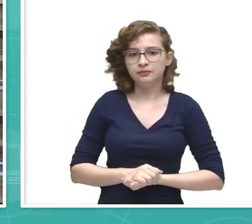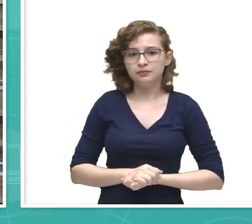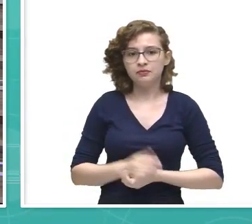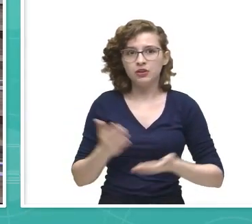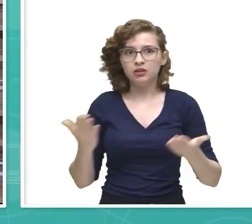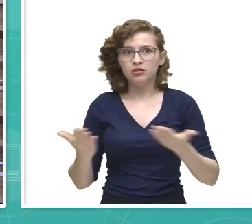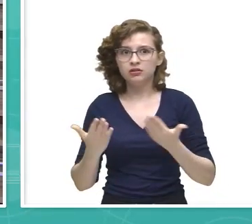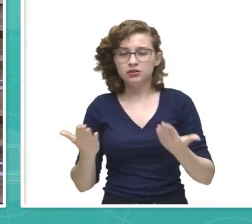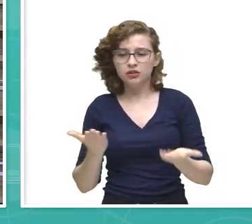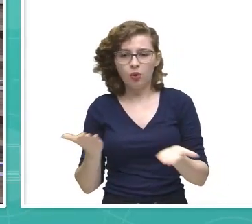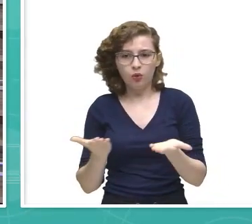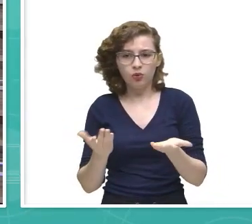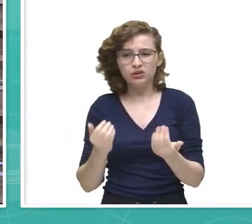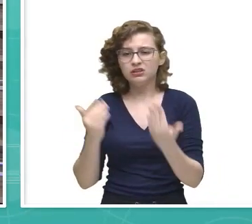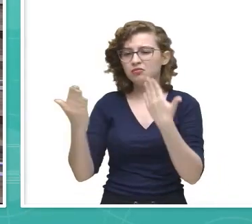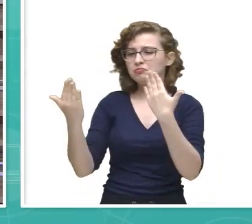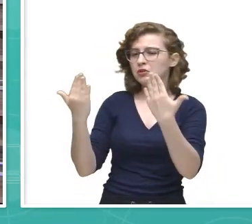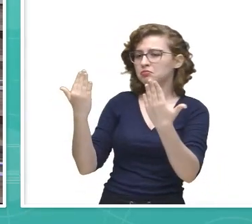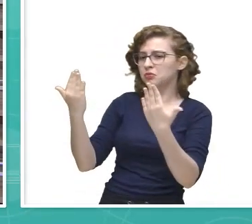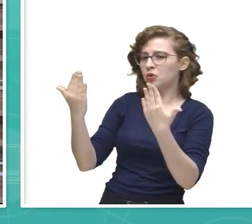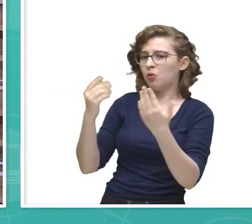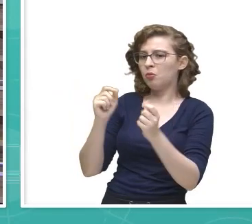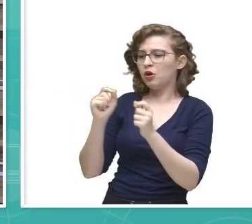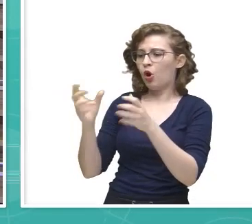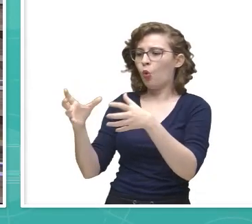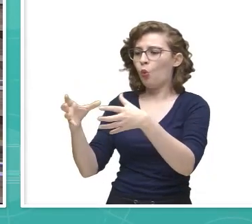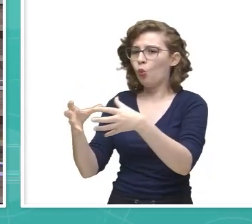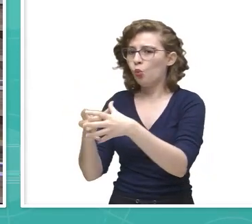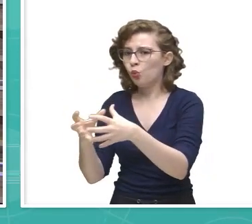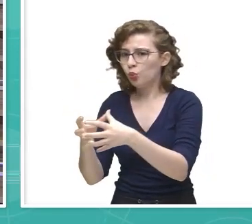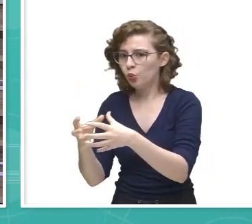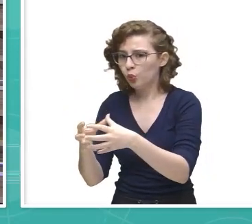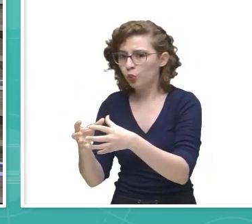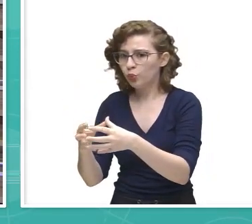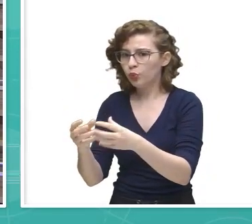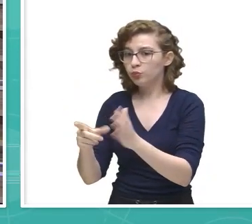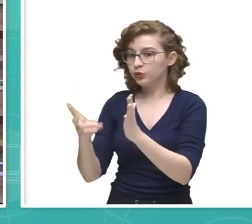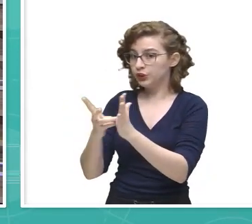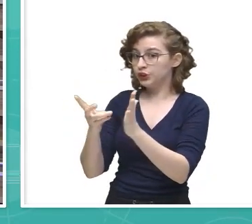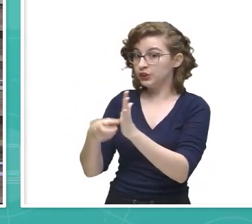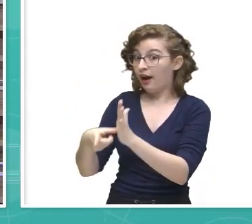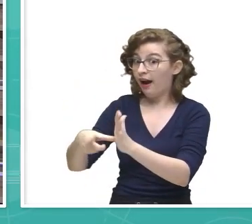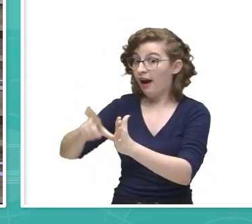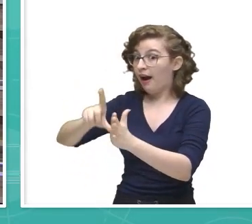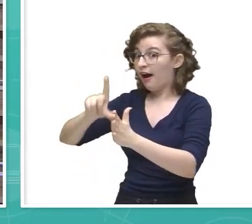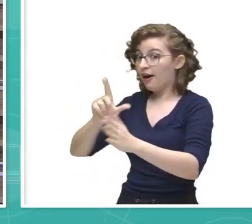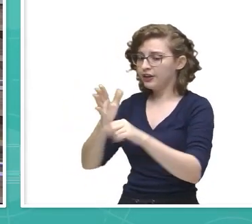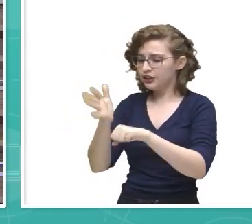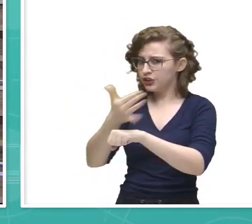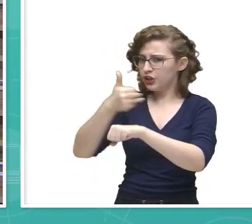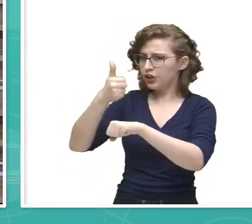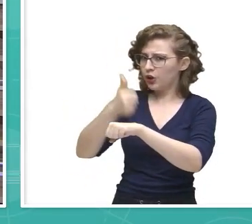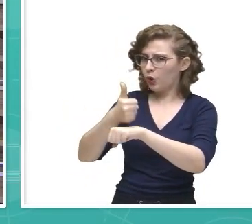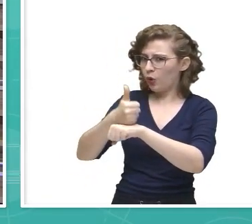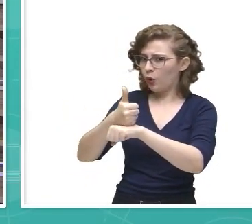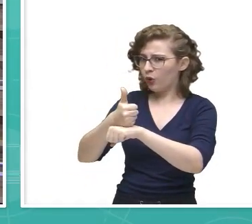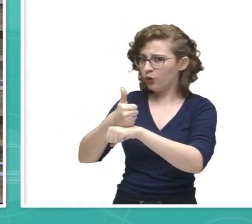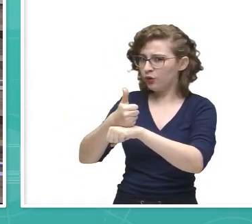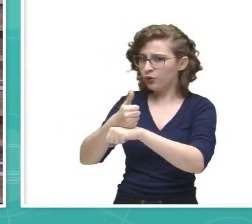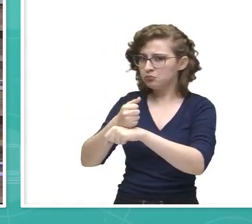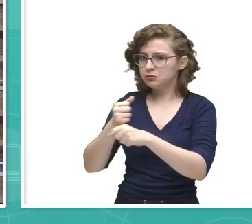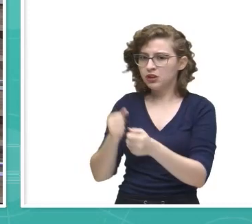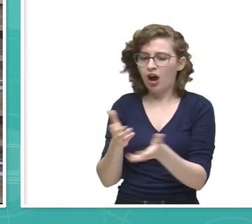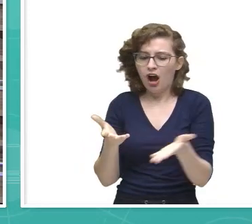comparado com o que eram os povos indígenas antes da chegada do colonizador, existe uma parcela mínima